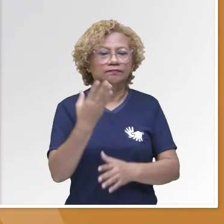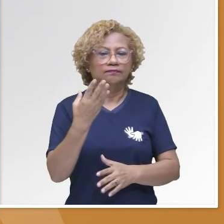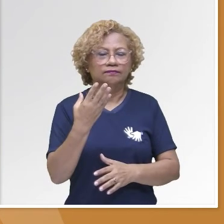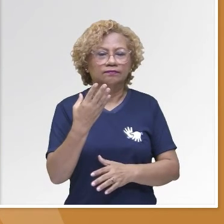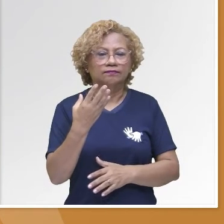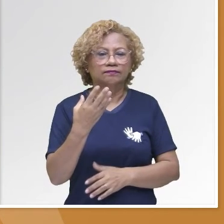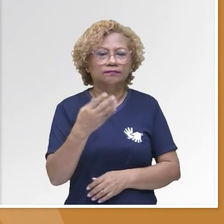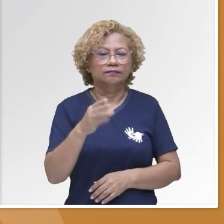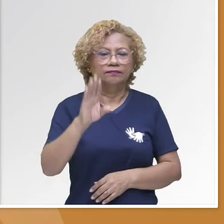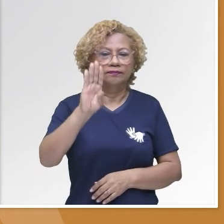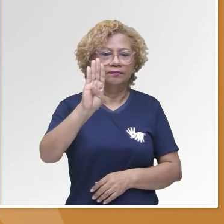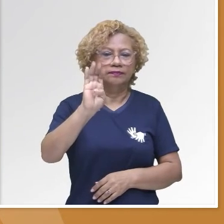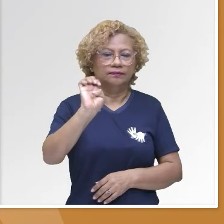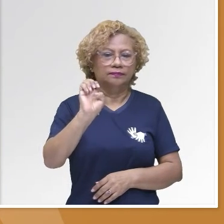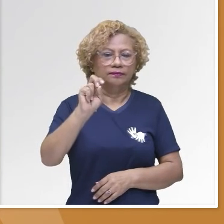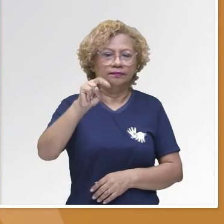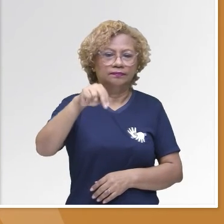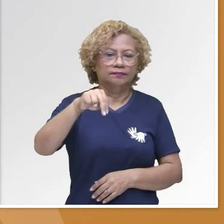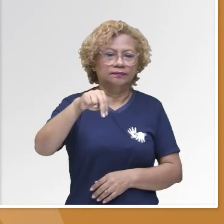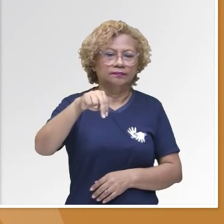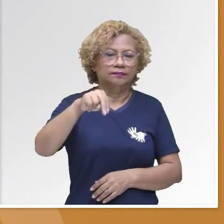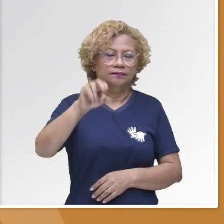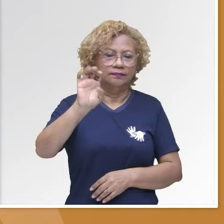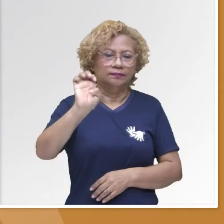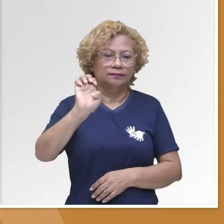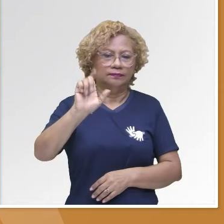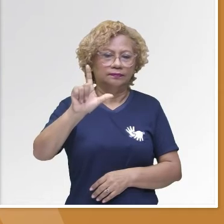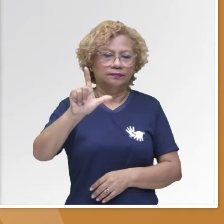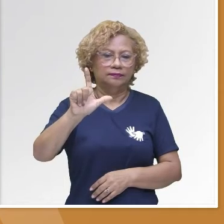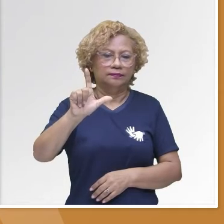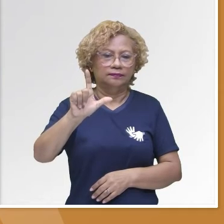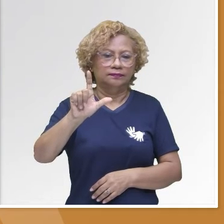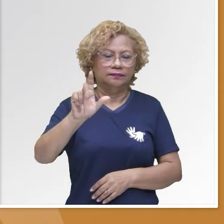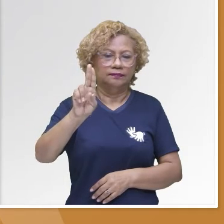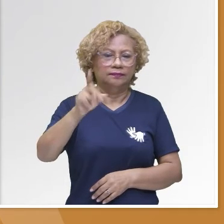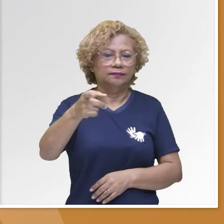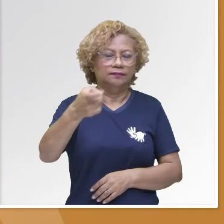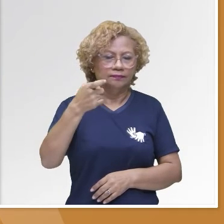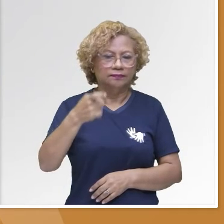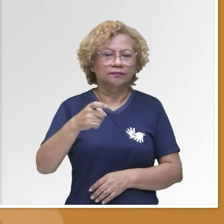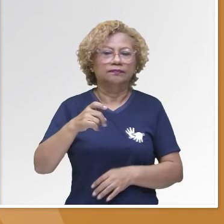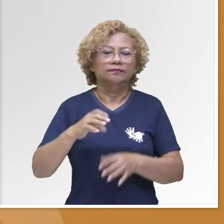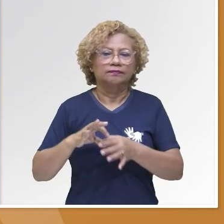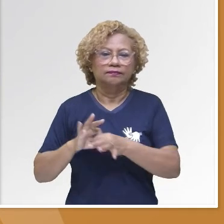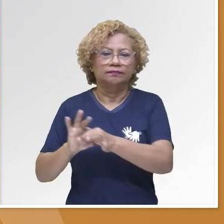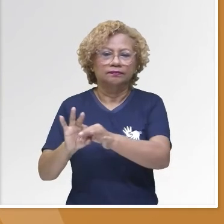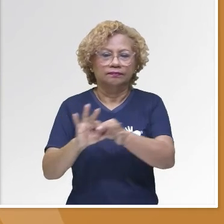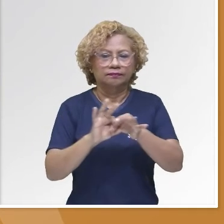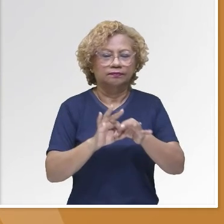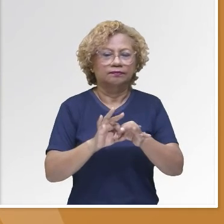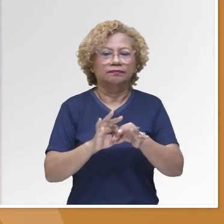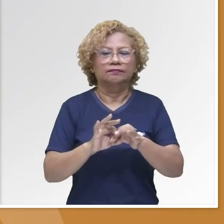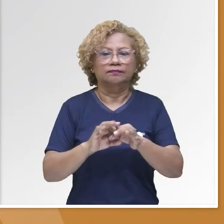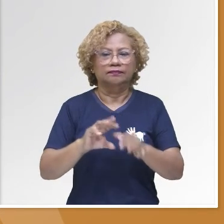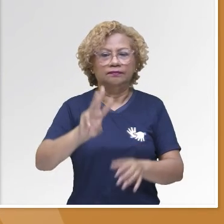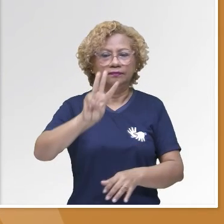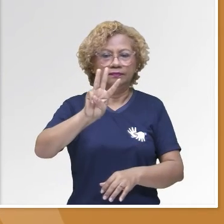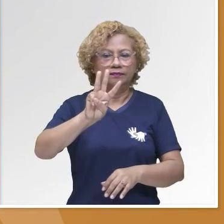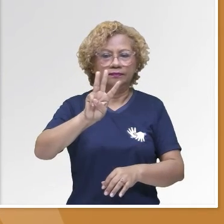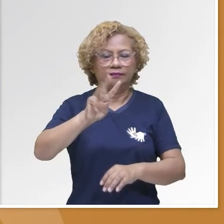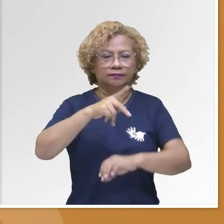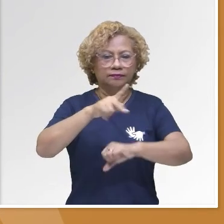foi esse surgimento aí, essa união entre a Bélgica, né,